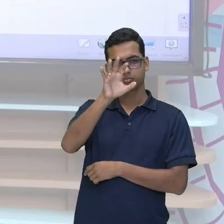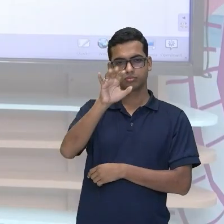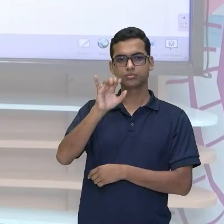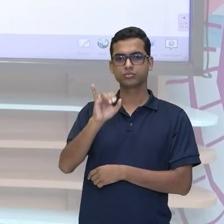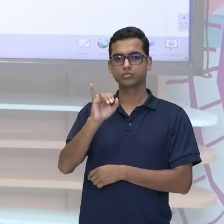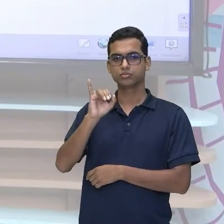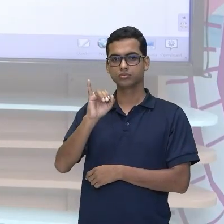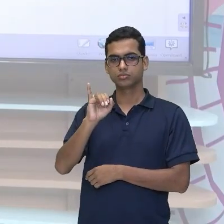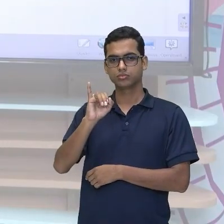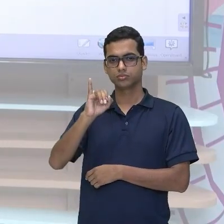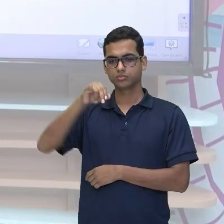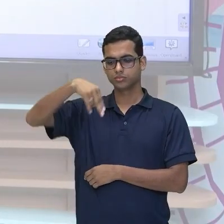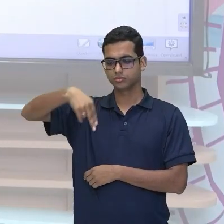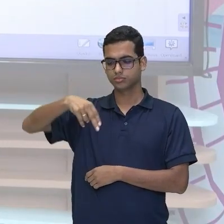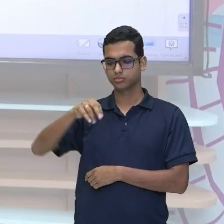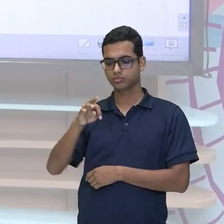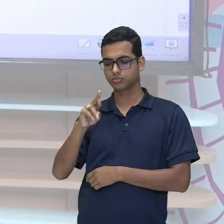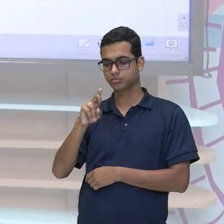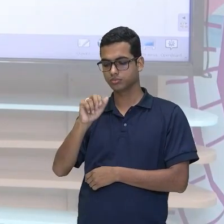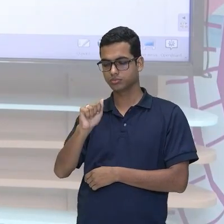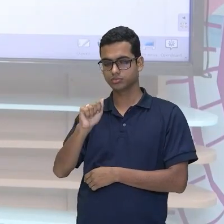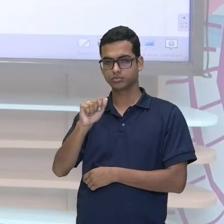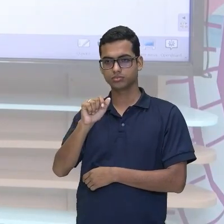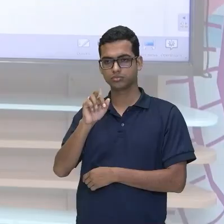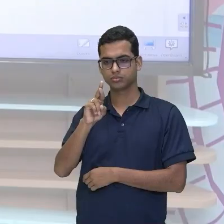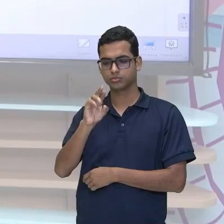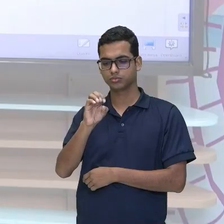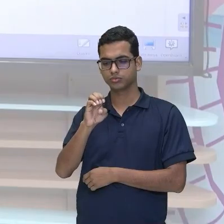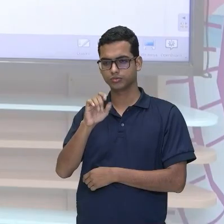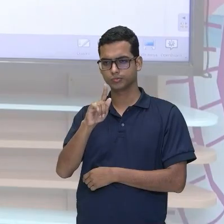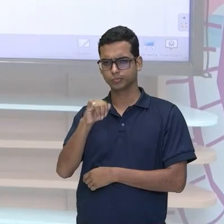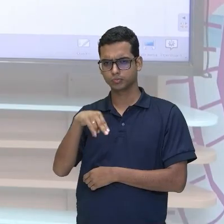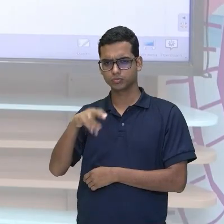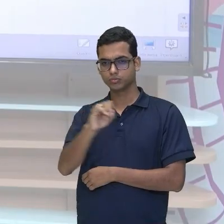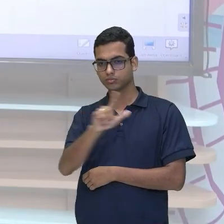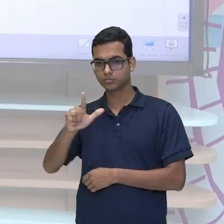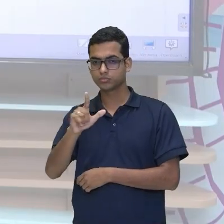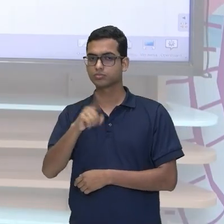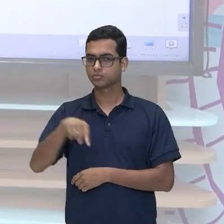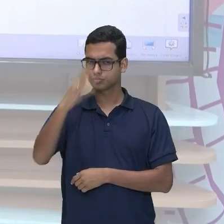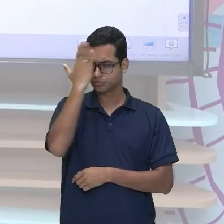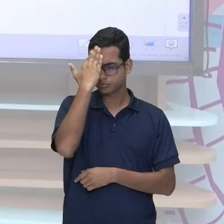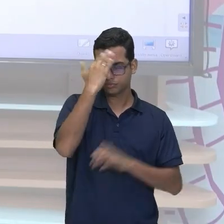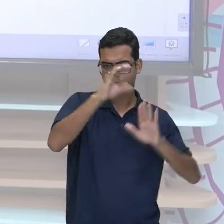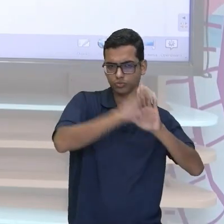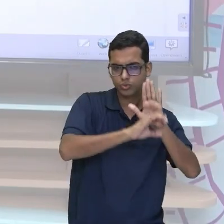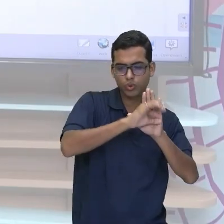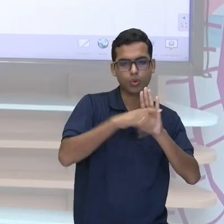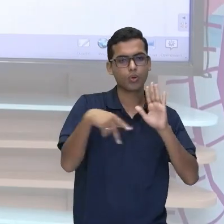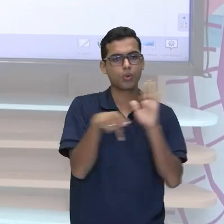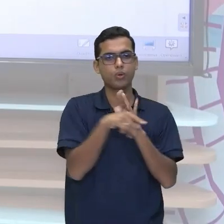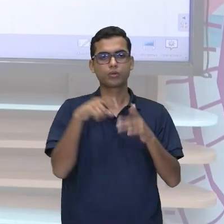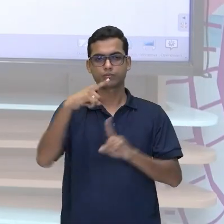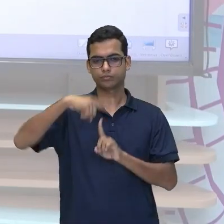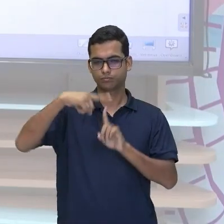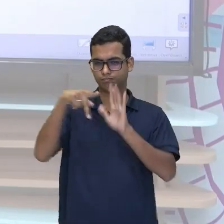intrarregional, tá bom? Então, apenas para vocês diferenciarem aí esses 2 conceitos com relação a esse tipo de